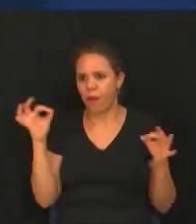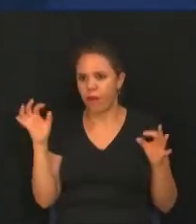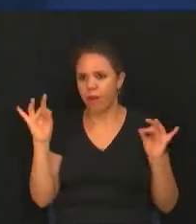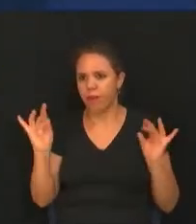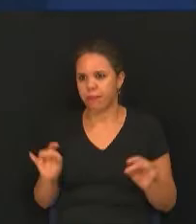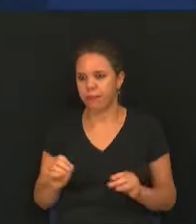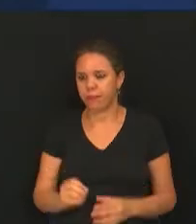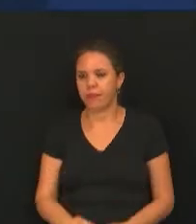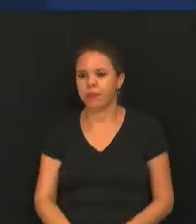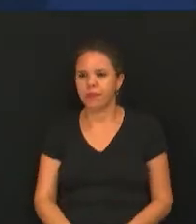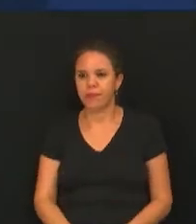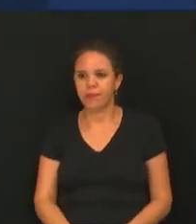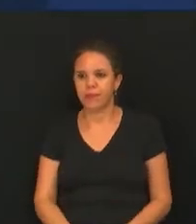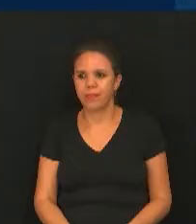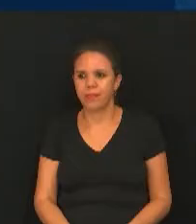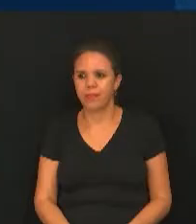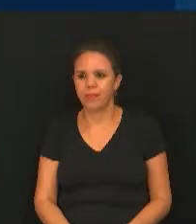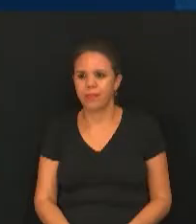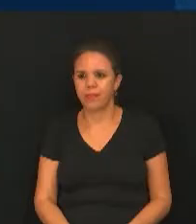detalhes.